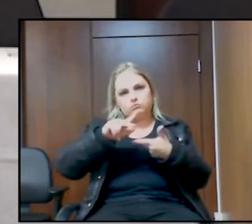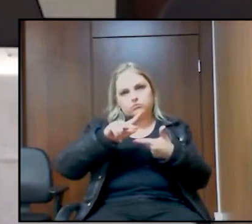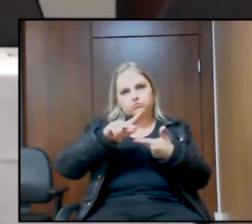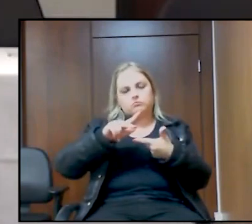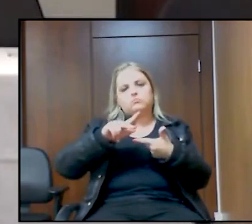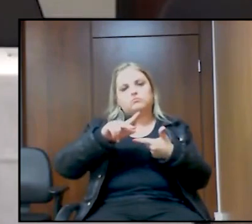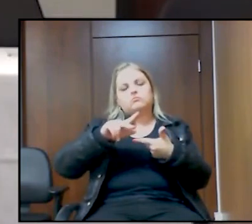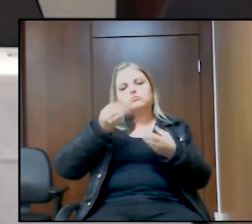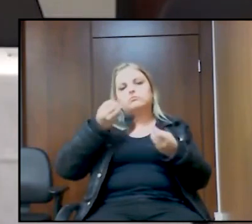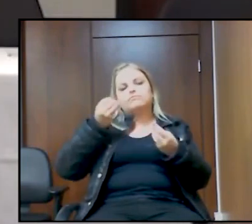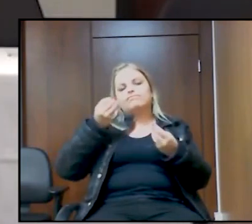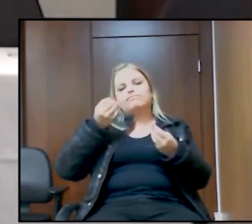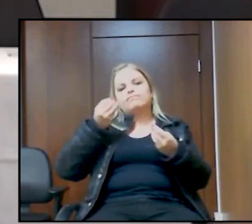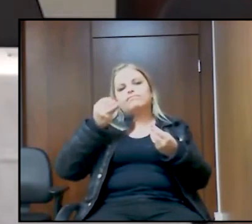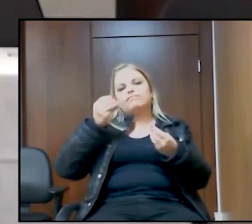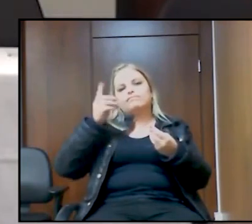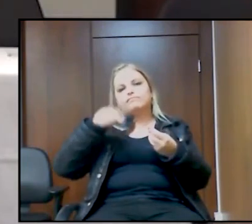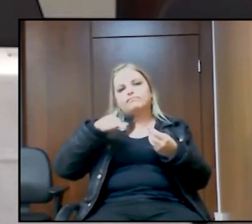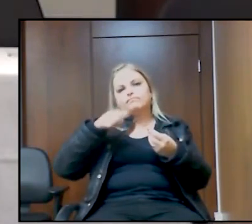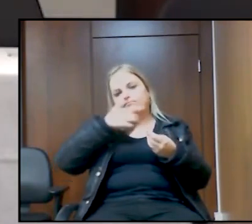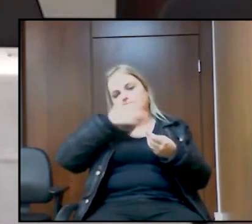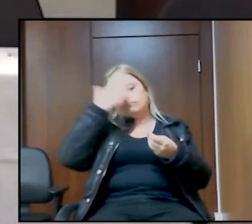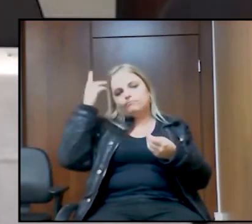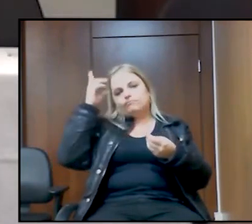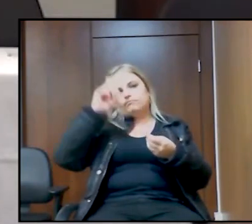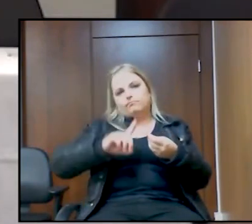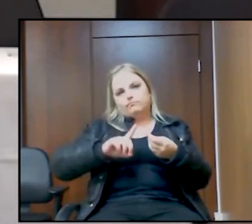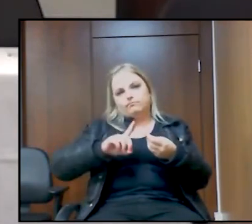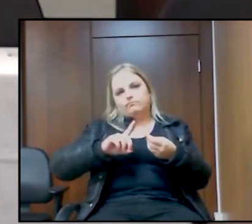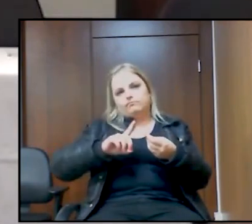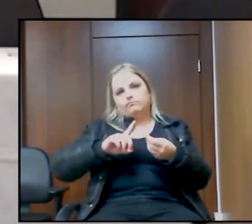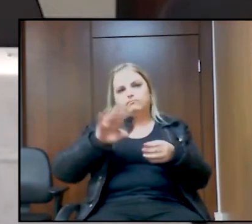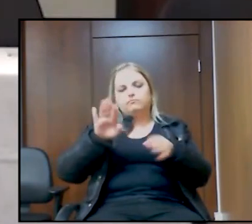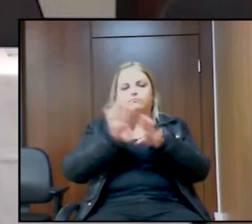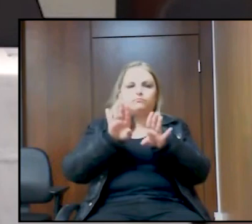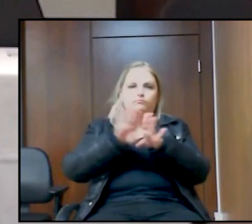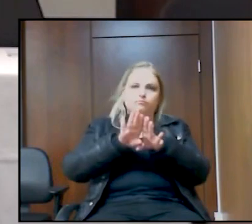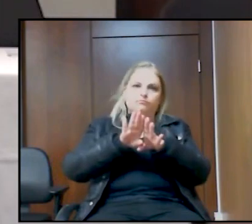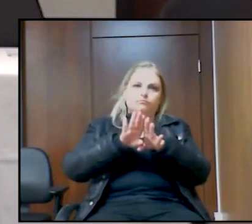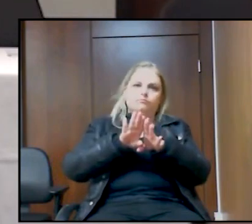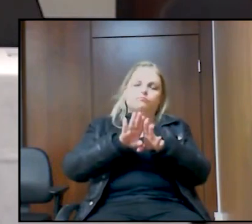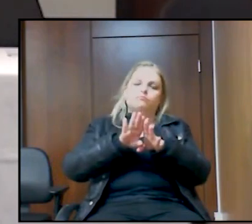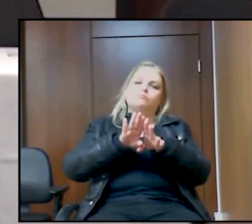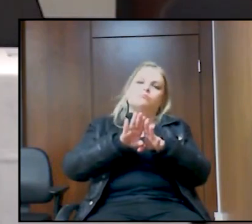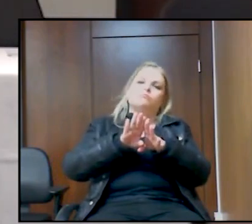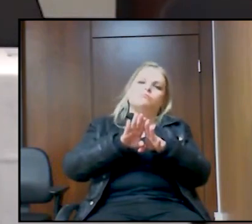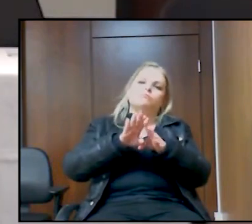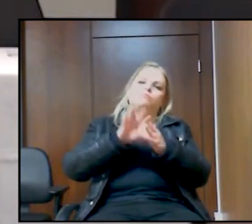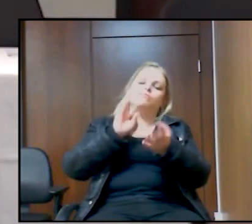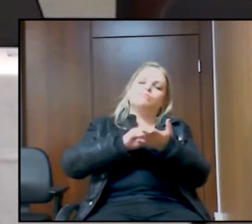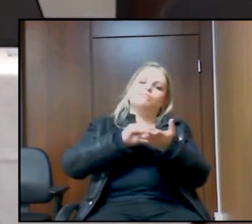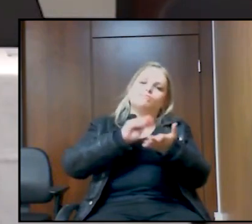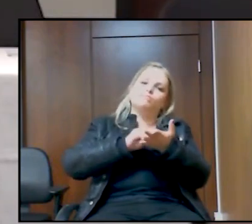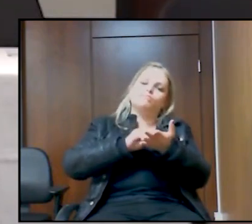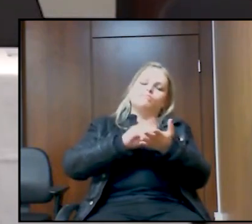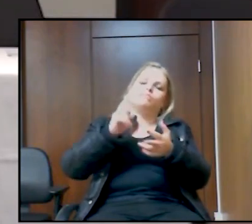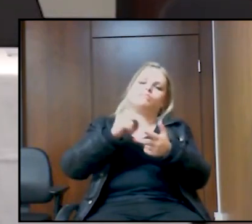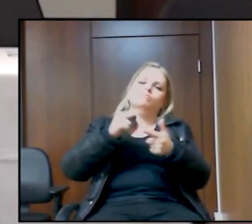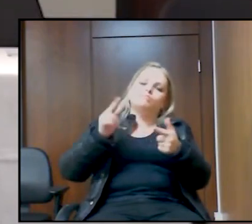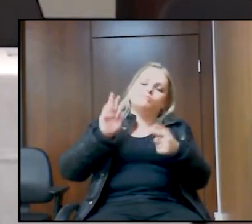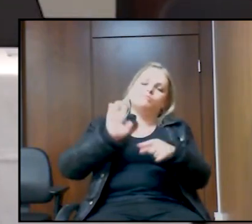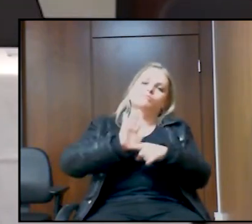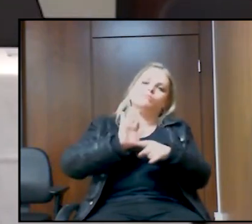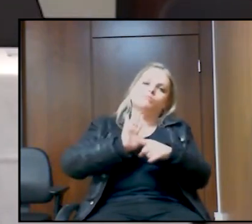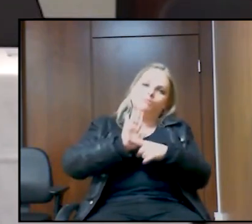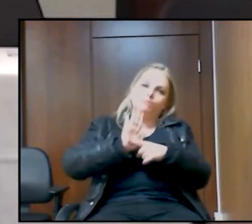de desinstitucionalização de pessoas com deficiência, e pelo fim das instituições totais, pelo fim